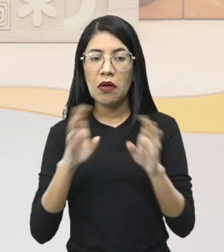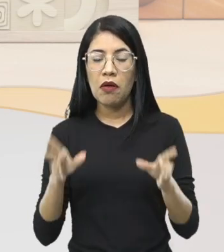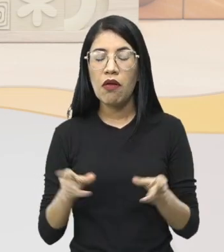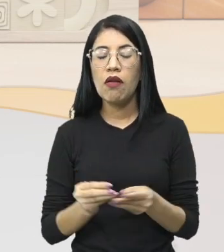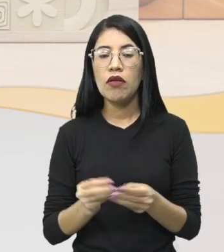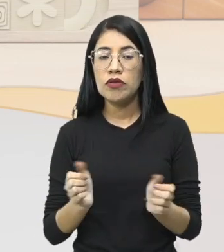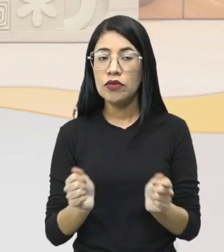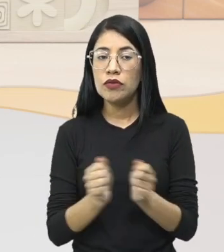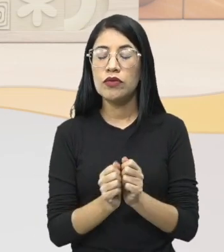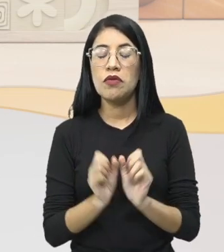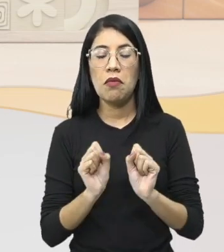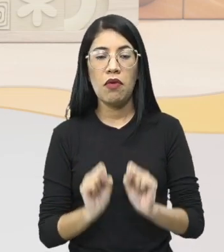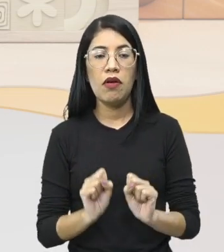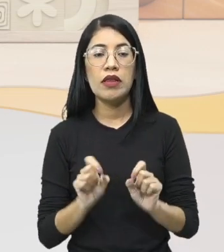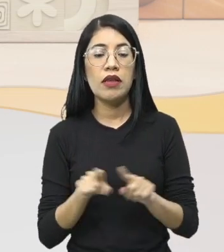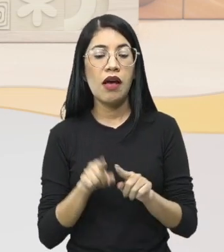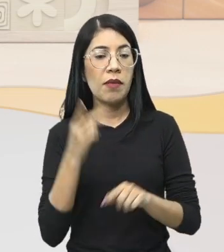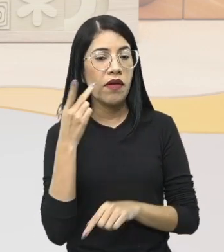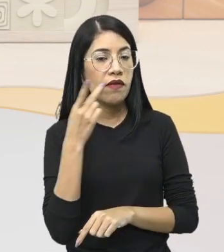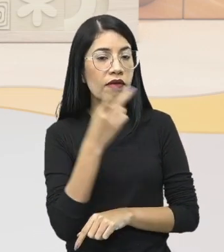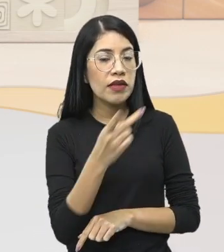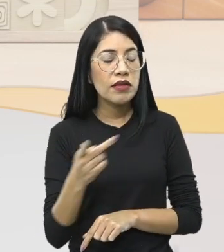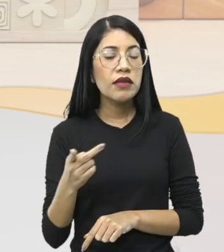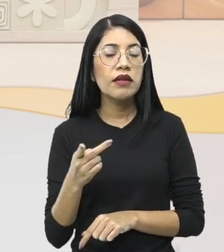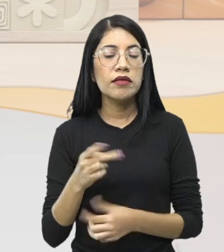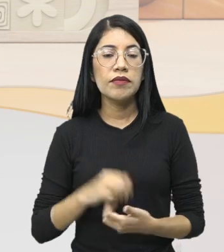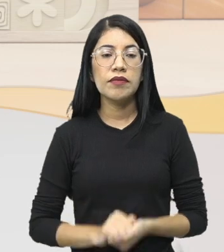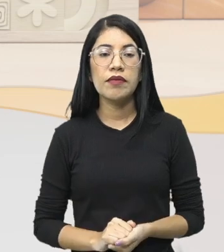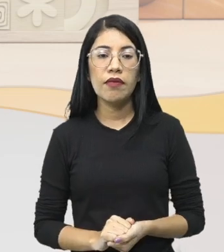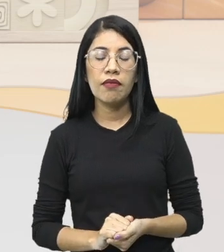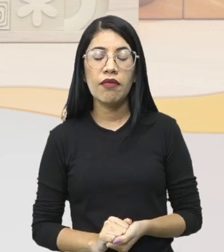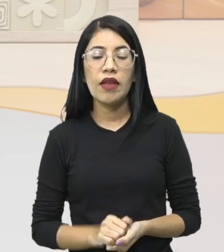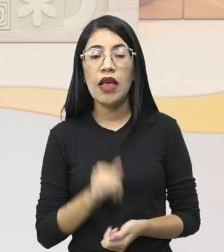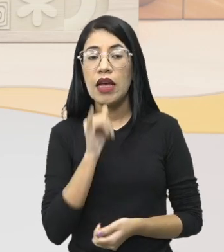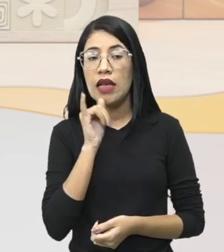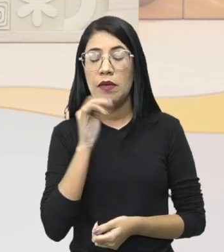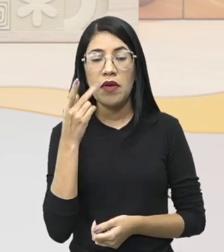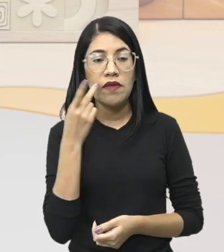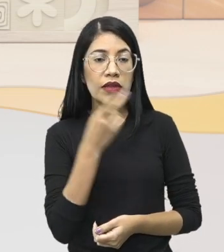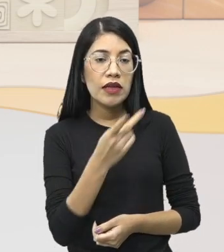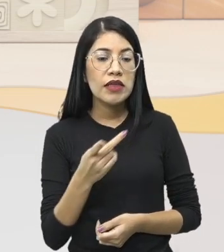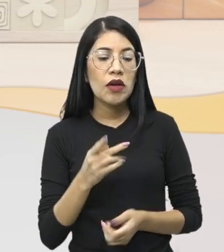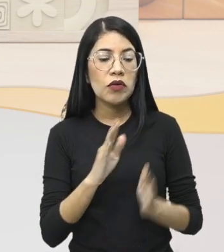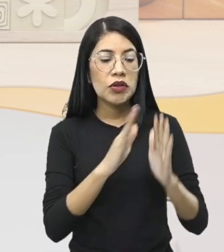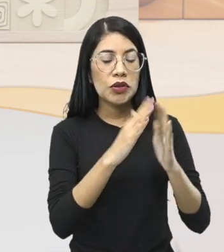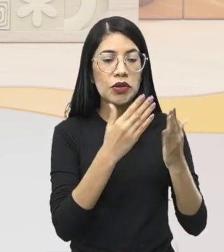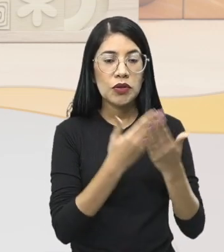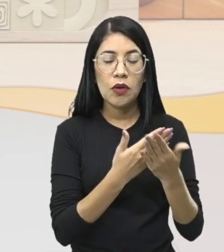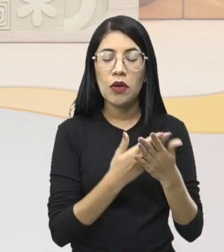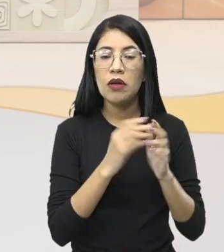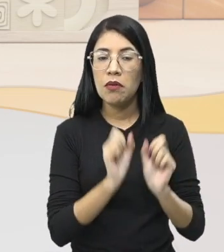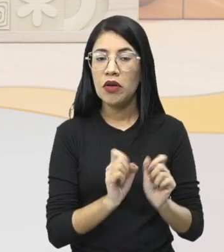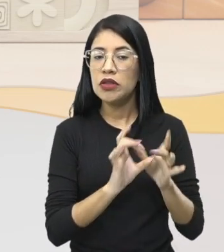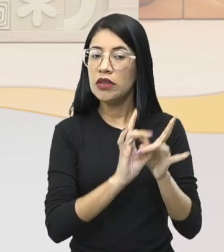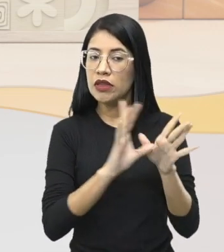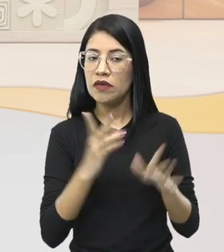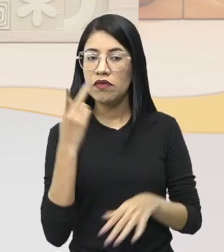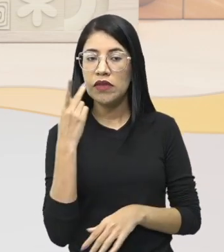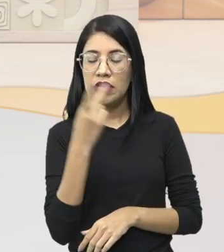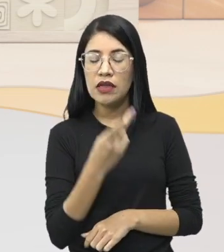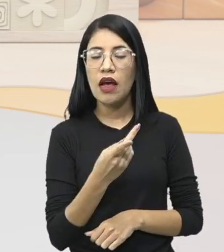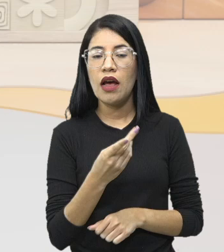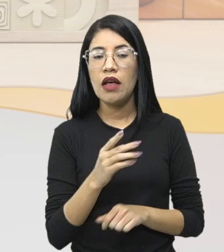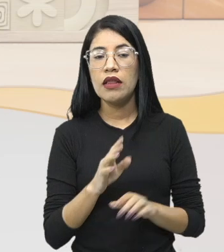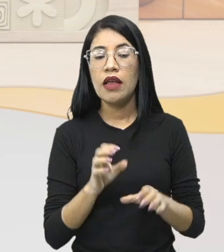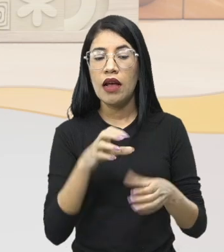pesquisa científica e a visitação, né? A gente tem ali a visitação, por exemplo, das escolas, que podem ser feito